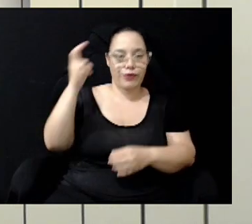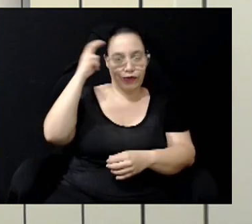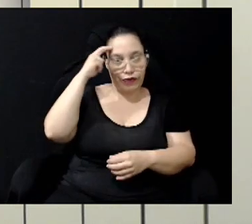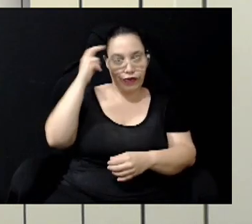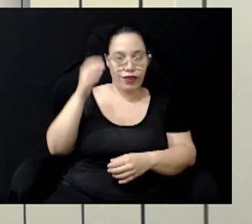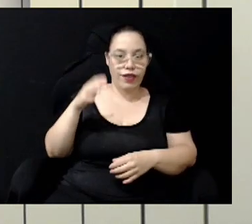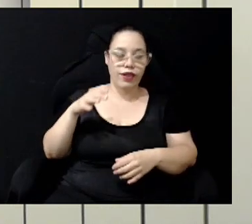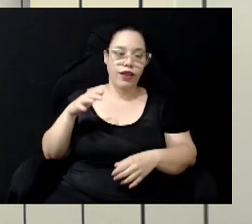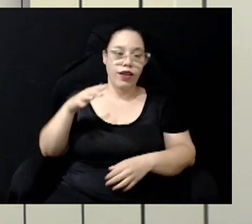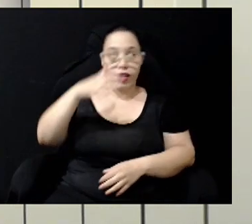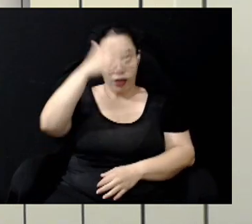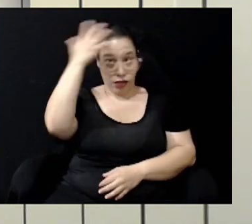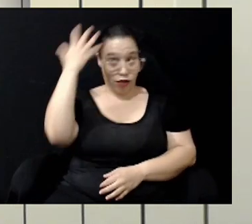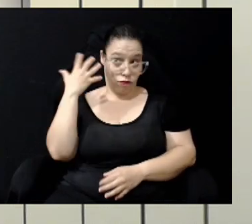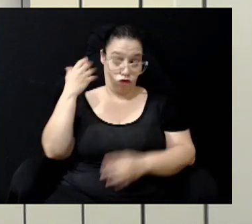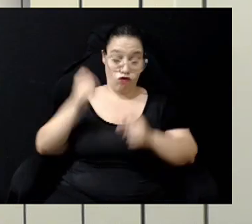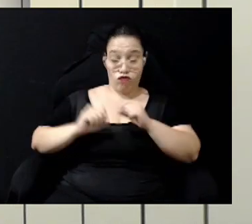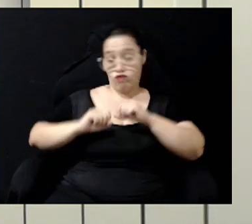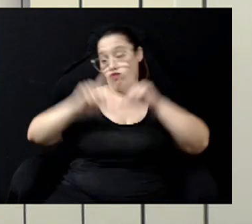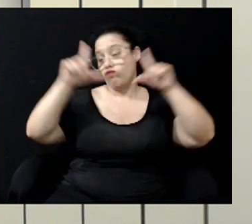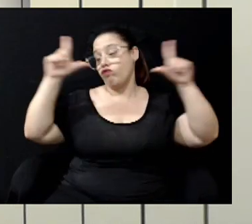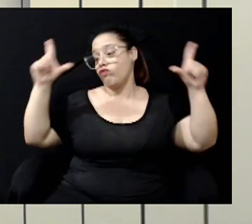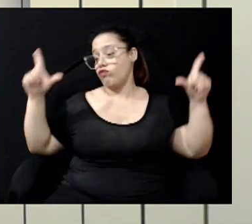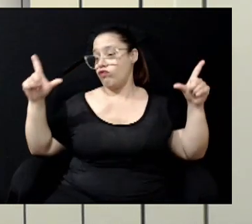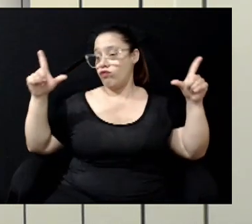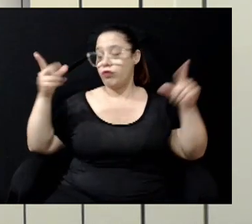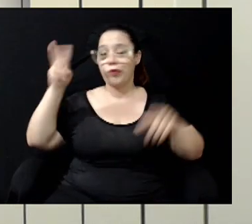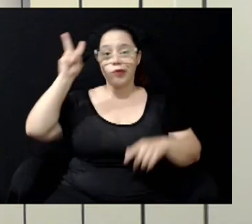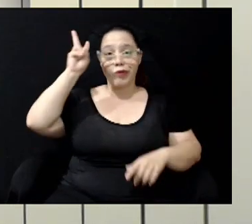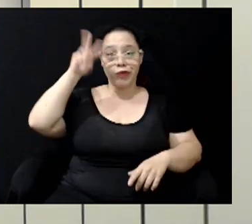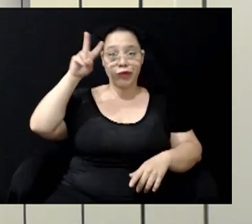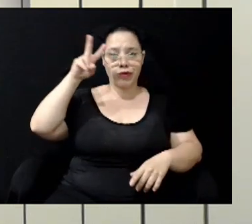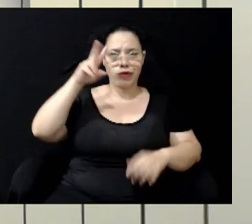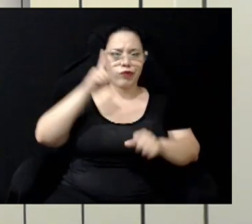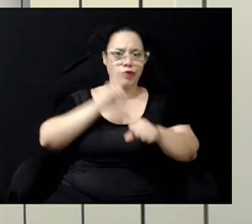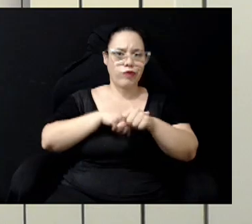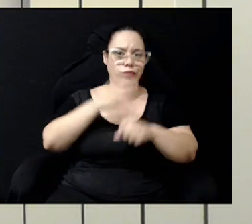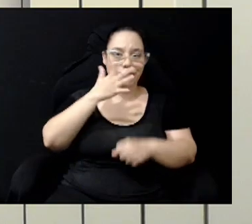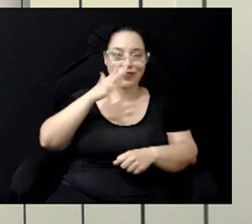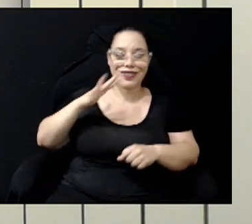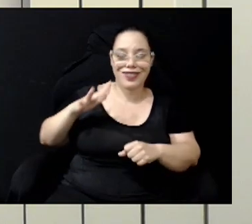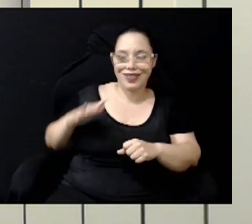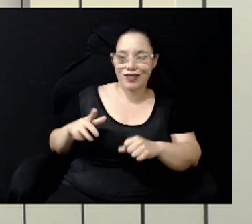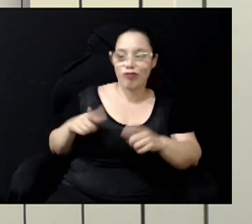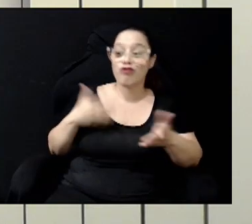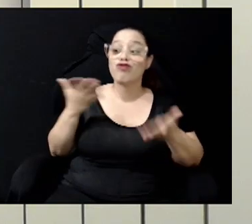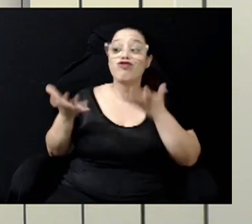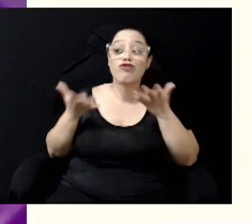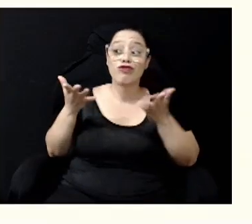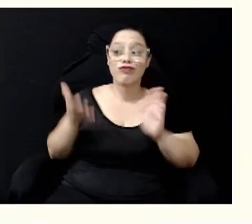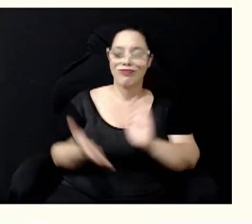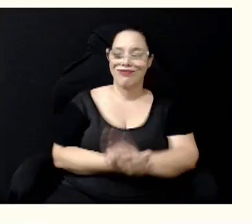que destaca uma atração que lembra o tempo de infância de muita gente.